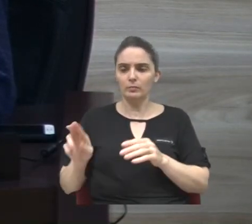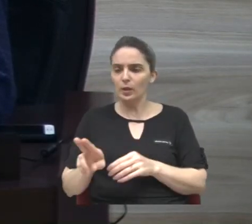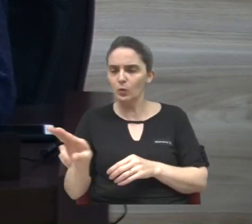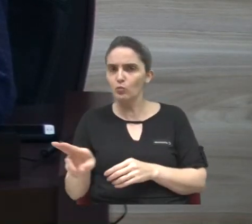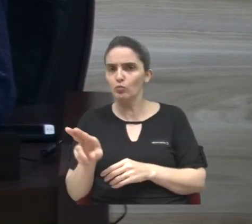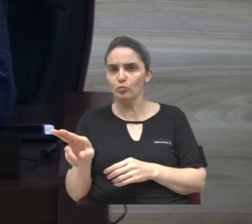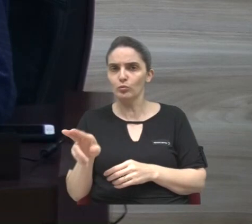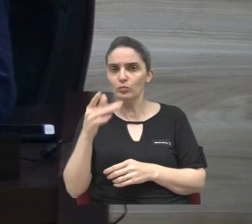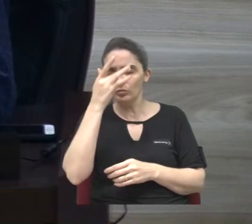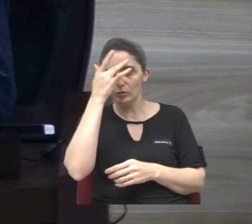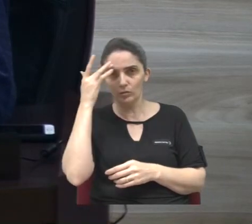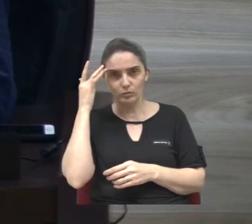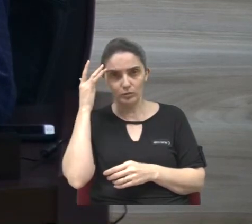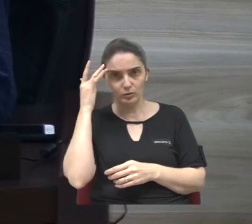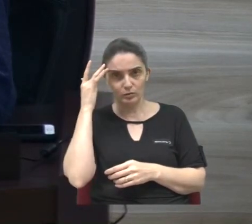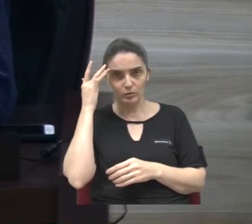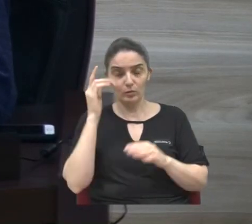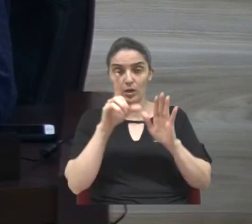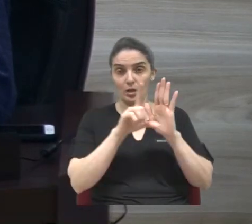como determina a lei.